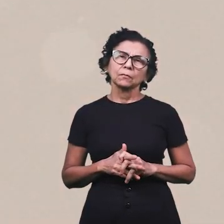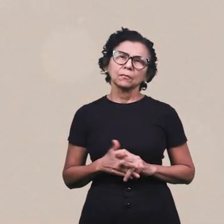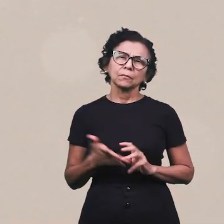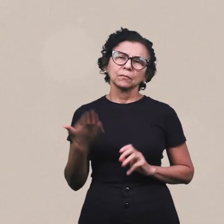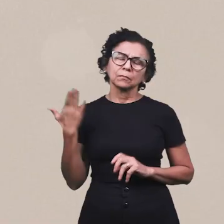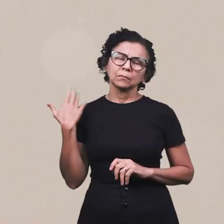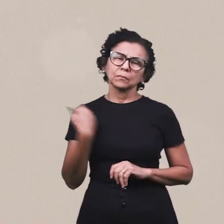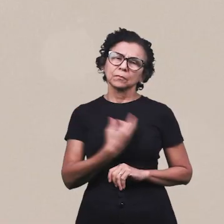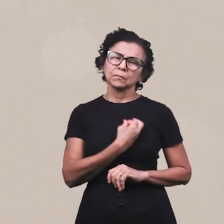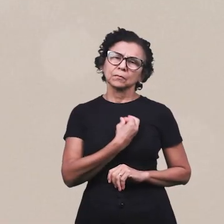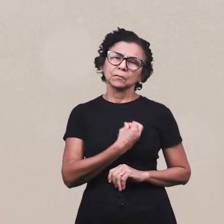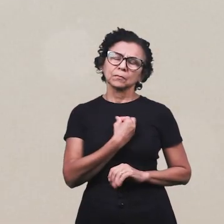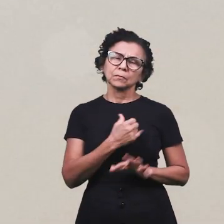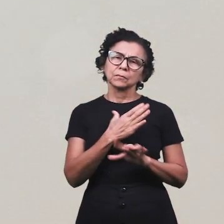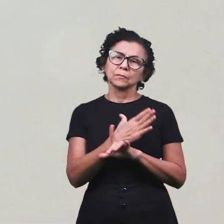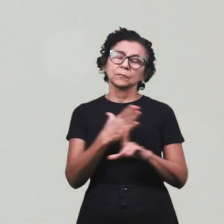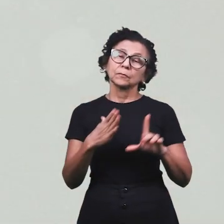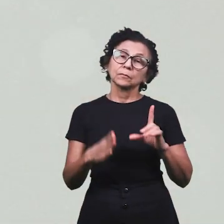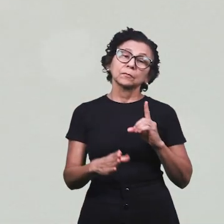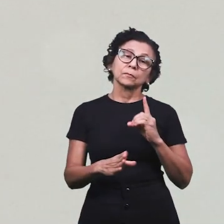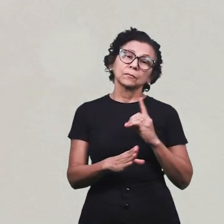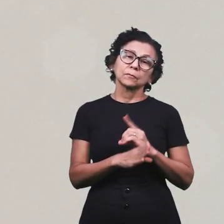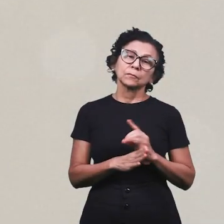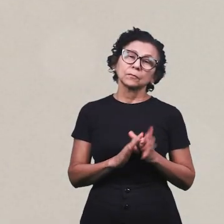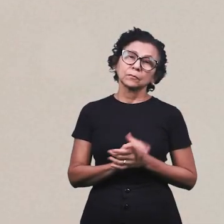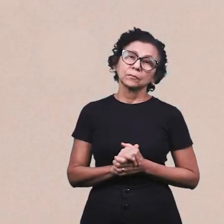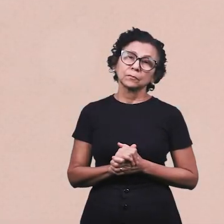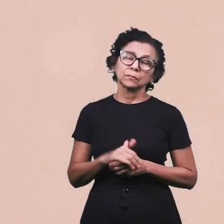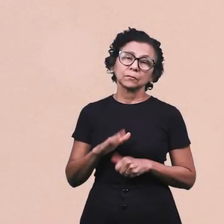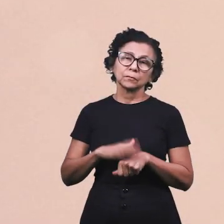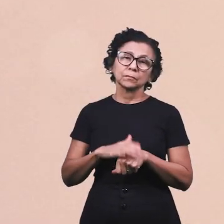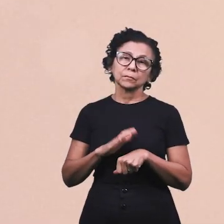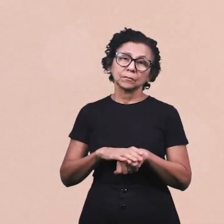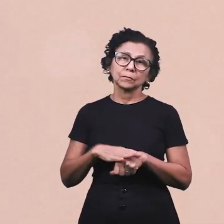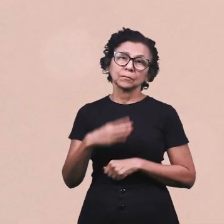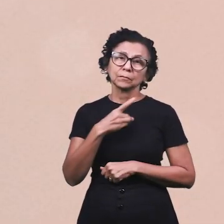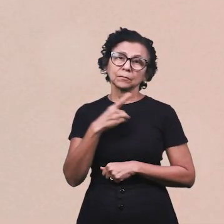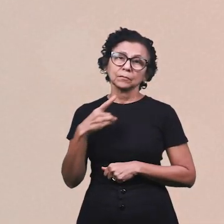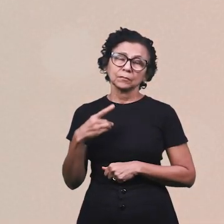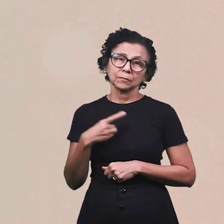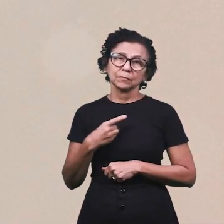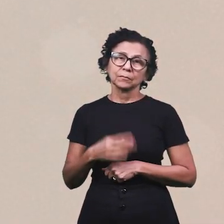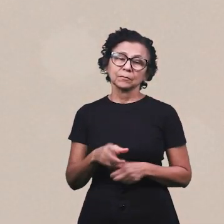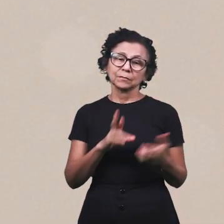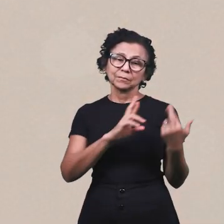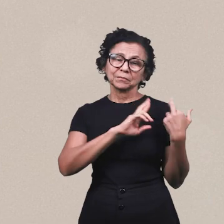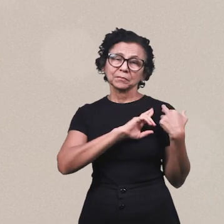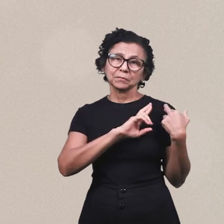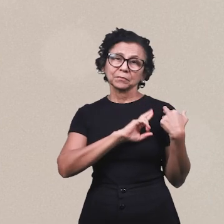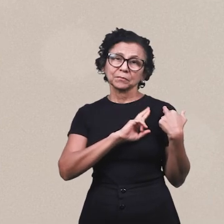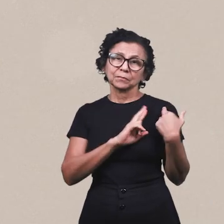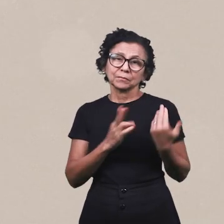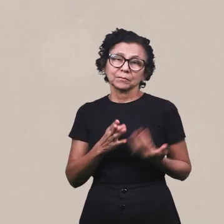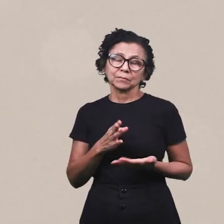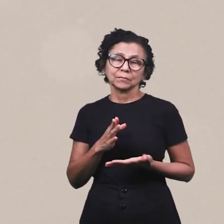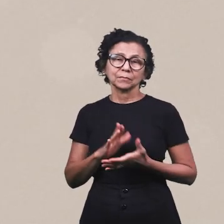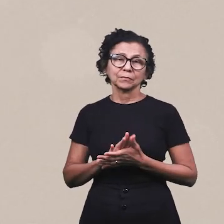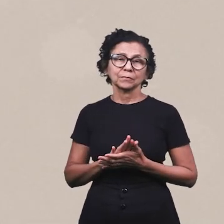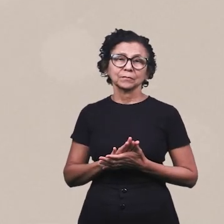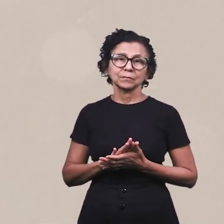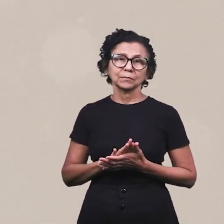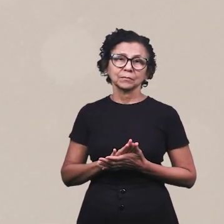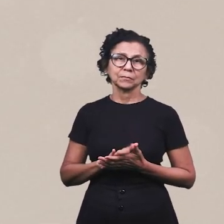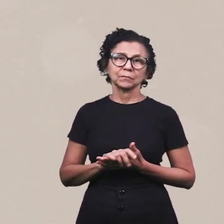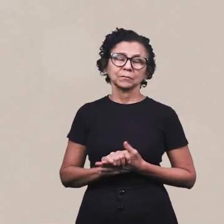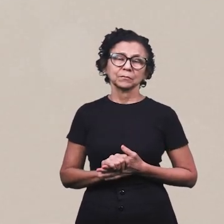participava de cultos e o irmão Carlito, ele estava à frente, conduzindo o louvor, conduzindo os